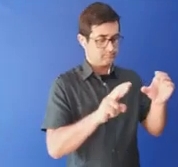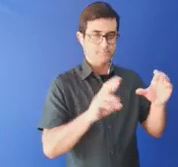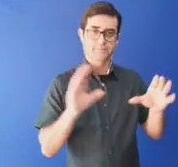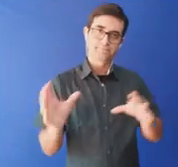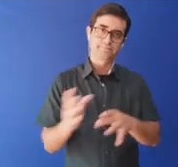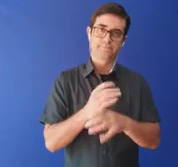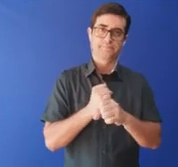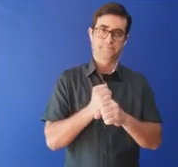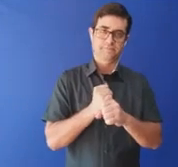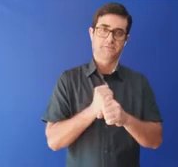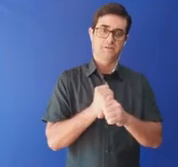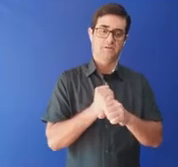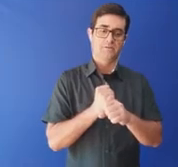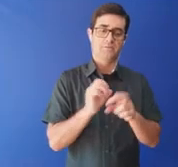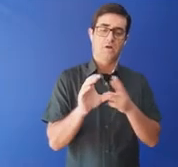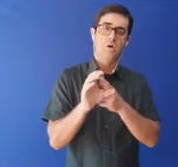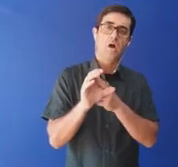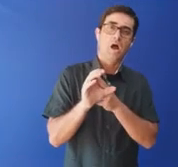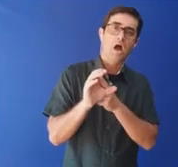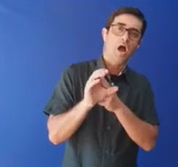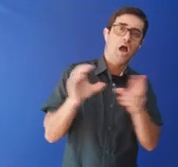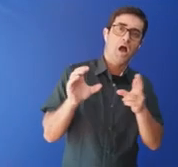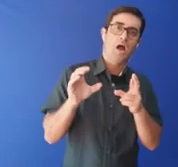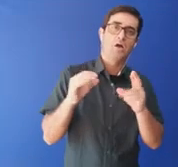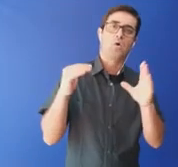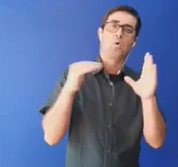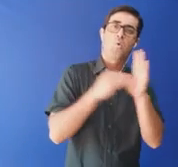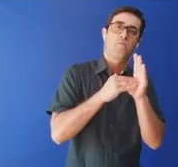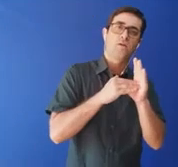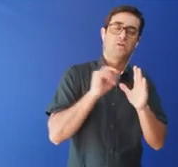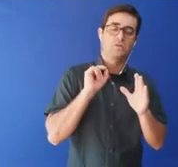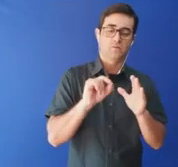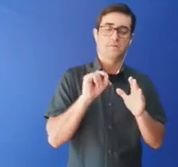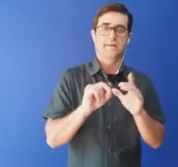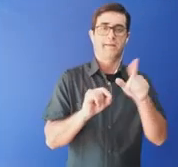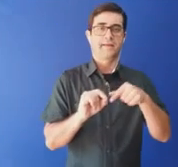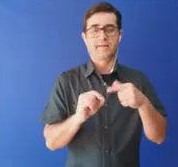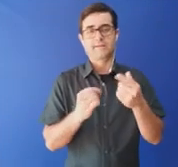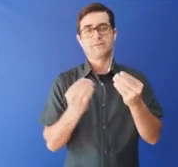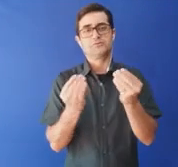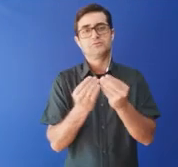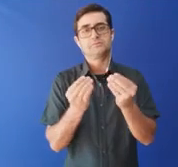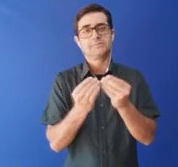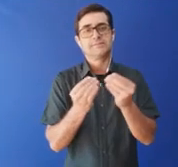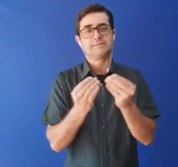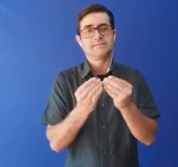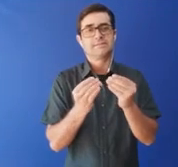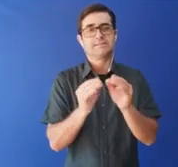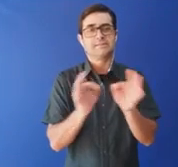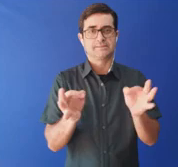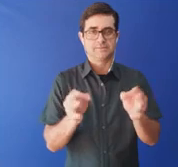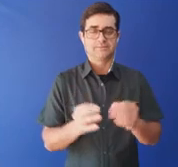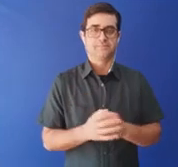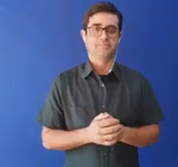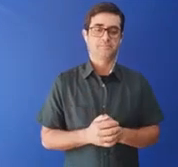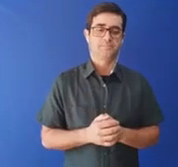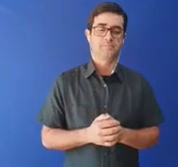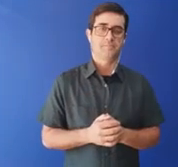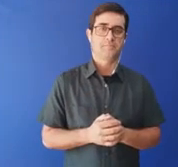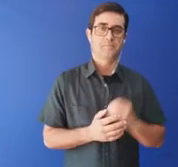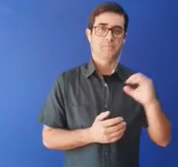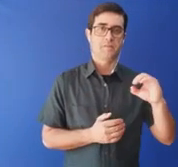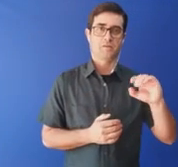um. O raio covalente ele é determinado a partir da substância simples. Então, por exemplo, eu pego dois átomos de